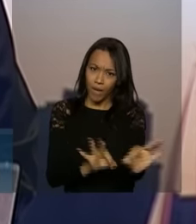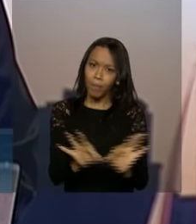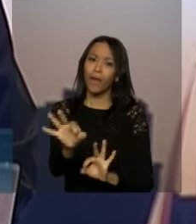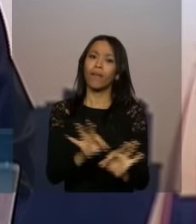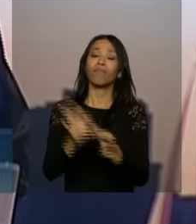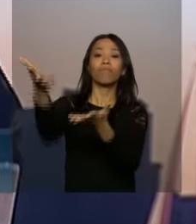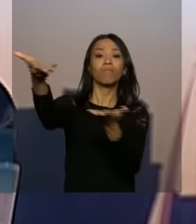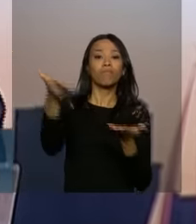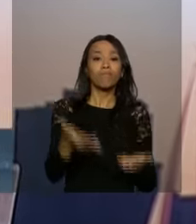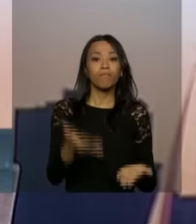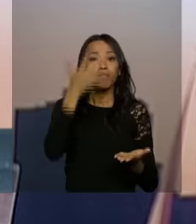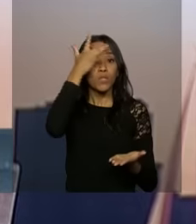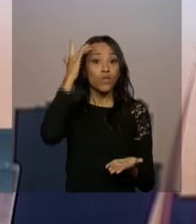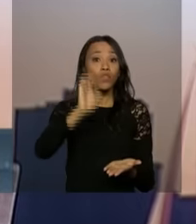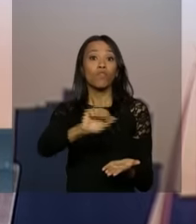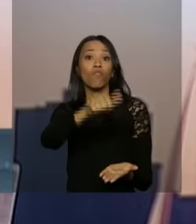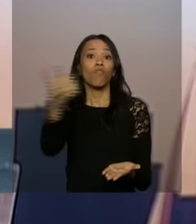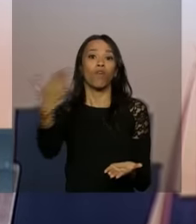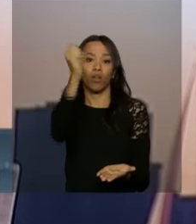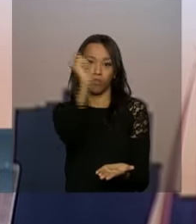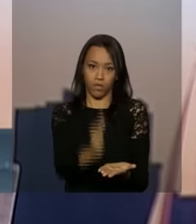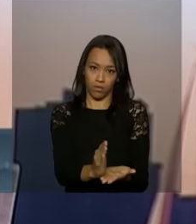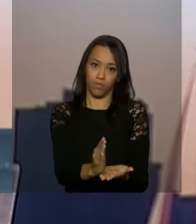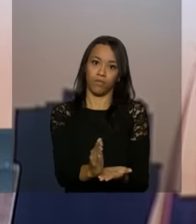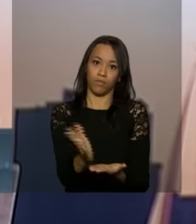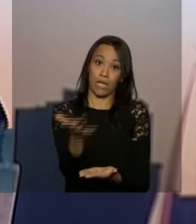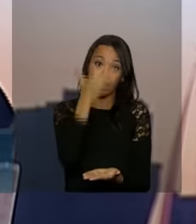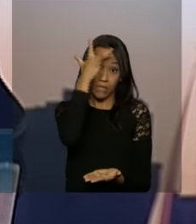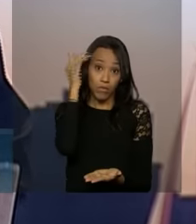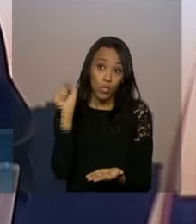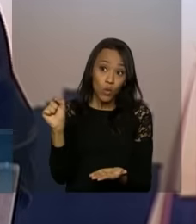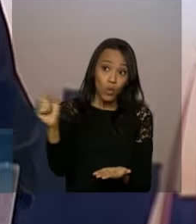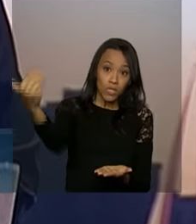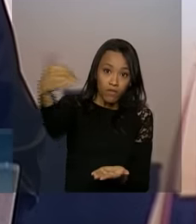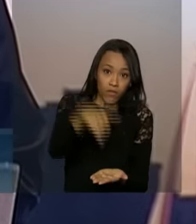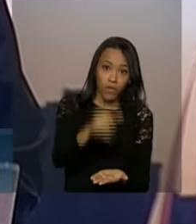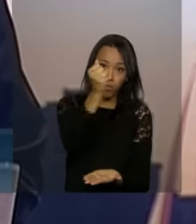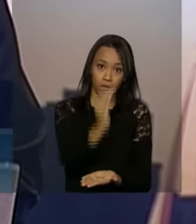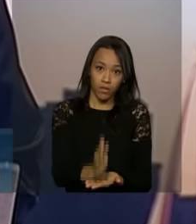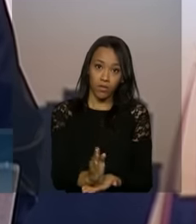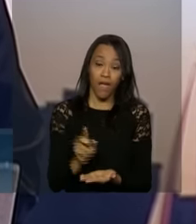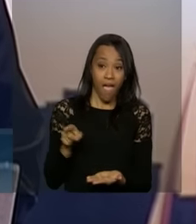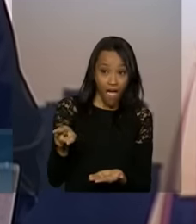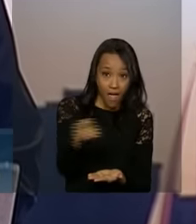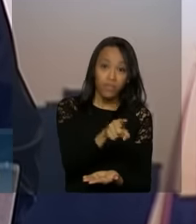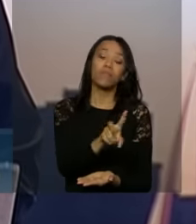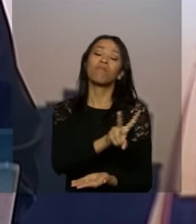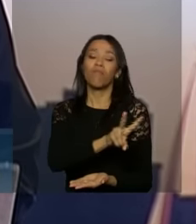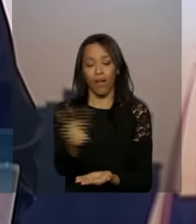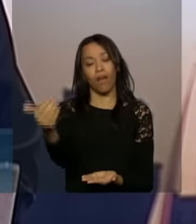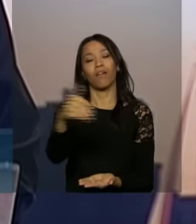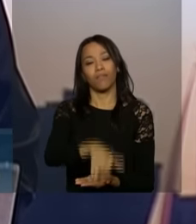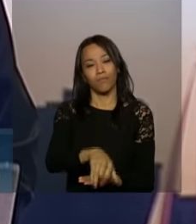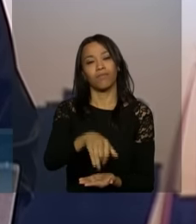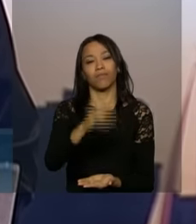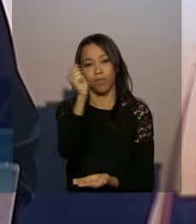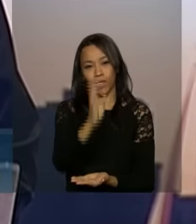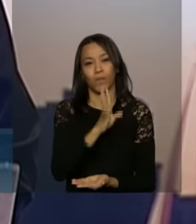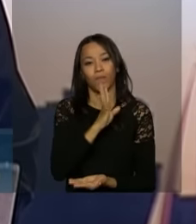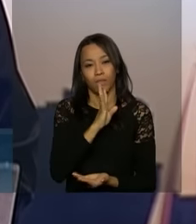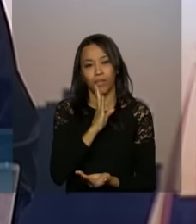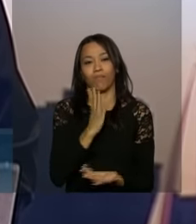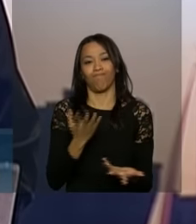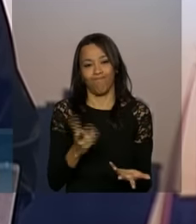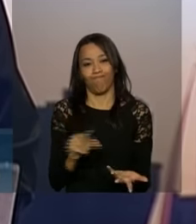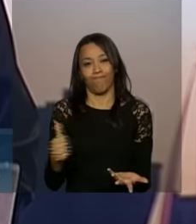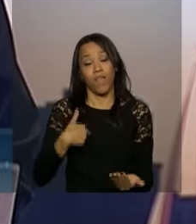turistas estrangeiros. Eles, sem sombra de dúvida, virão ao Brasil. Acredito